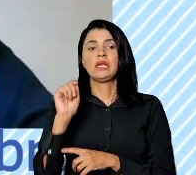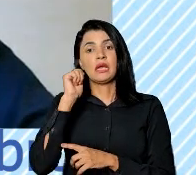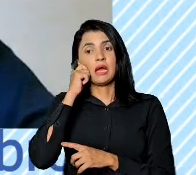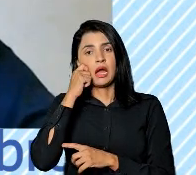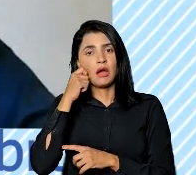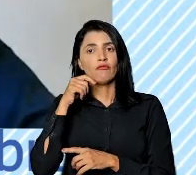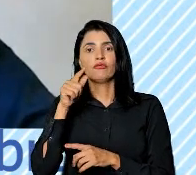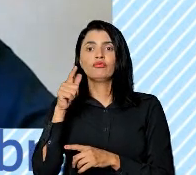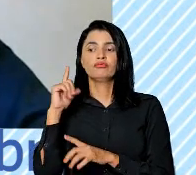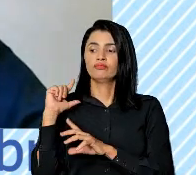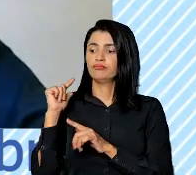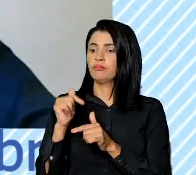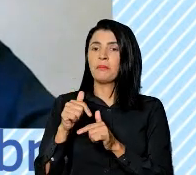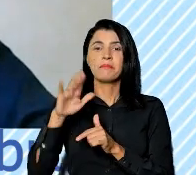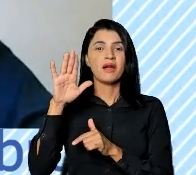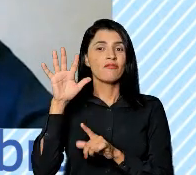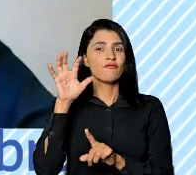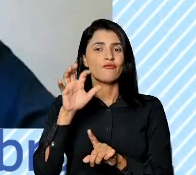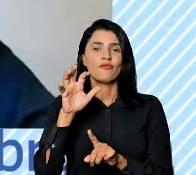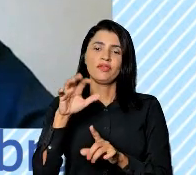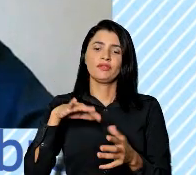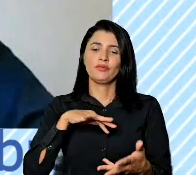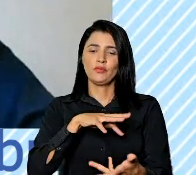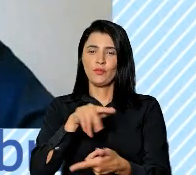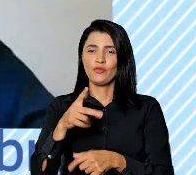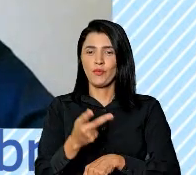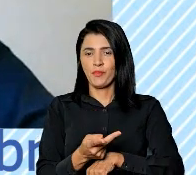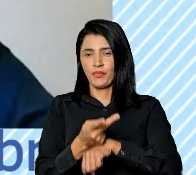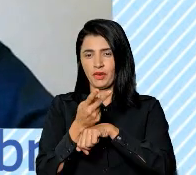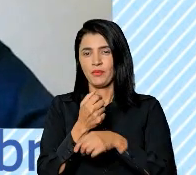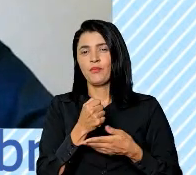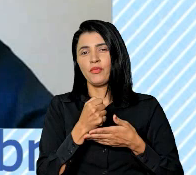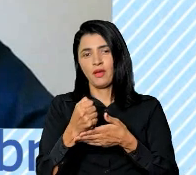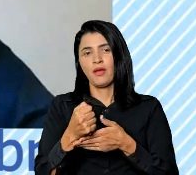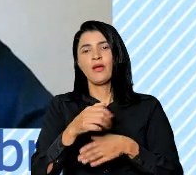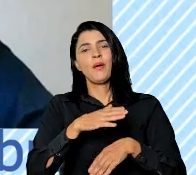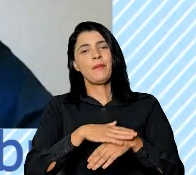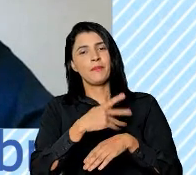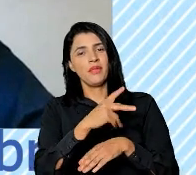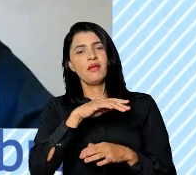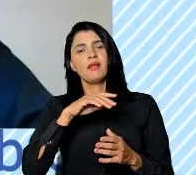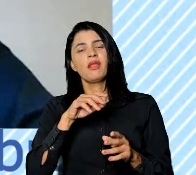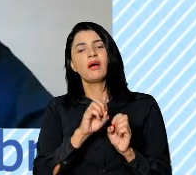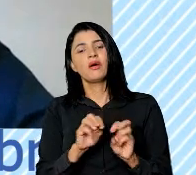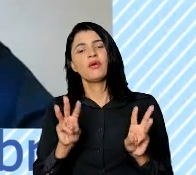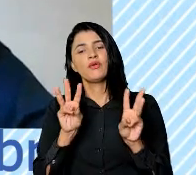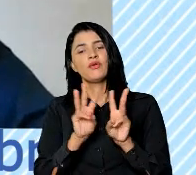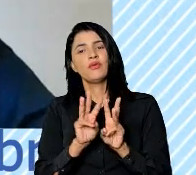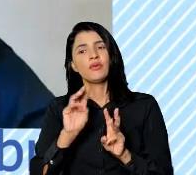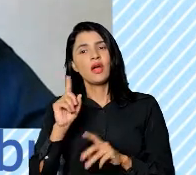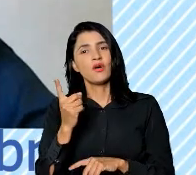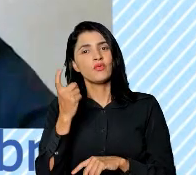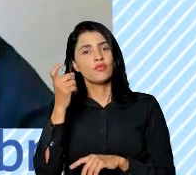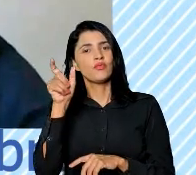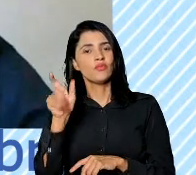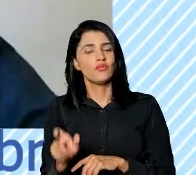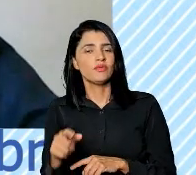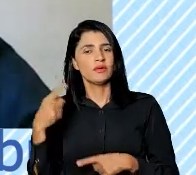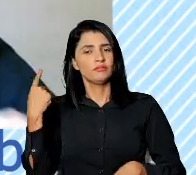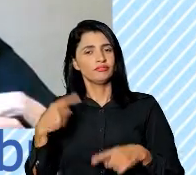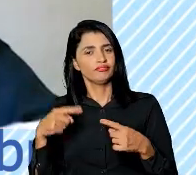influentes do mundo, prêmio apoiado pela ONU, tendo sido a única política brasileira agraciada